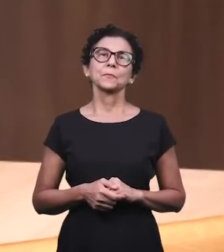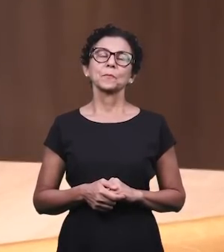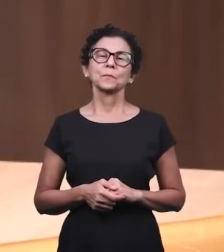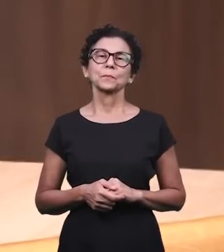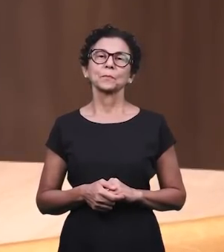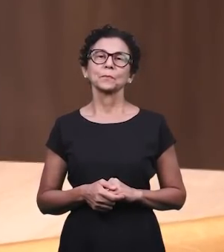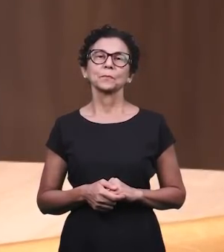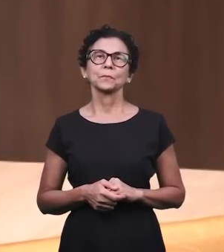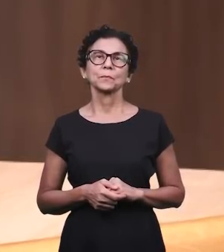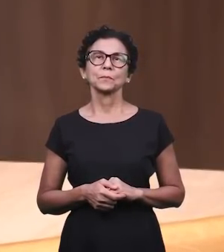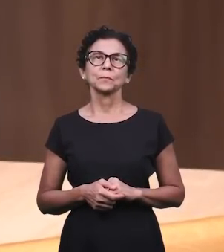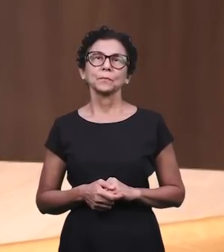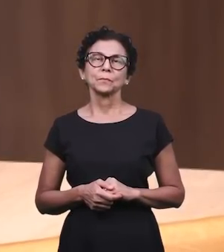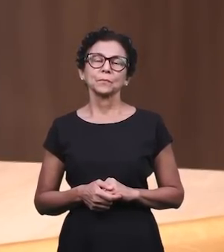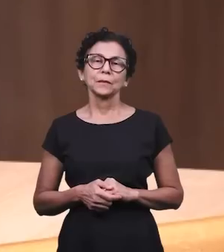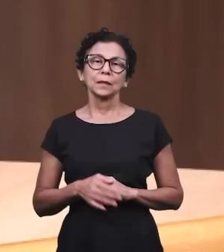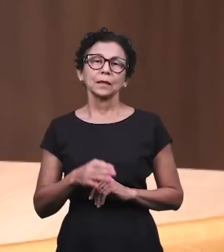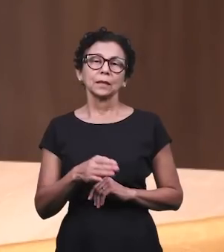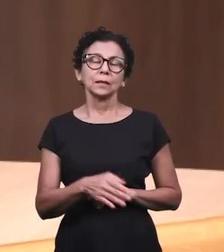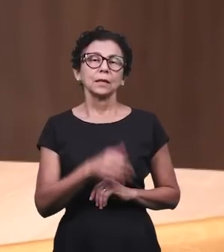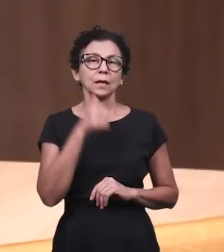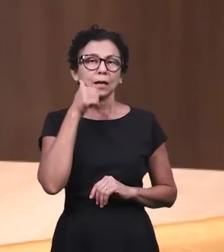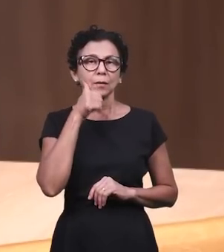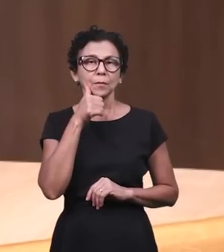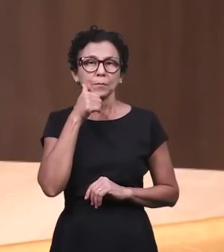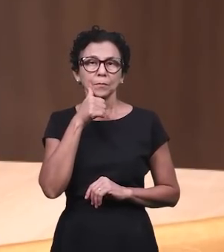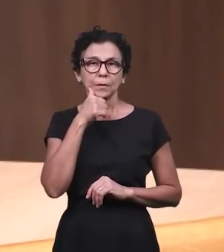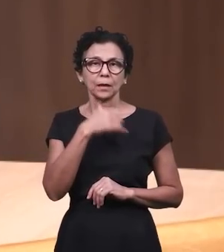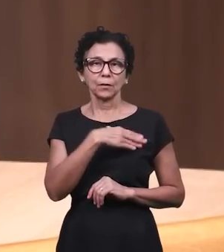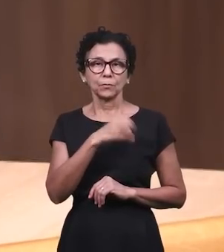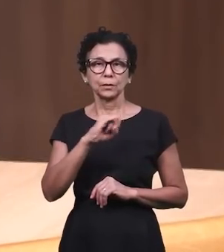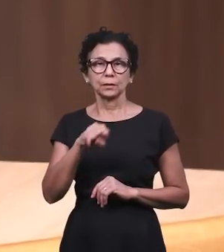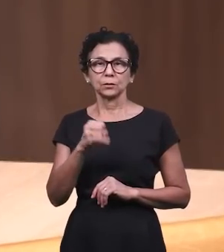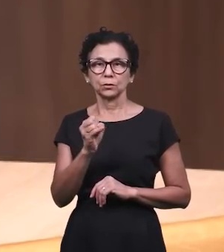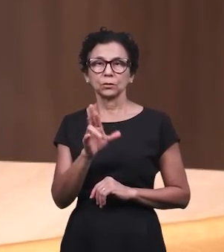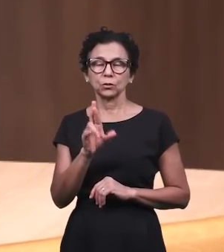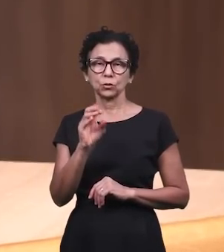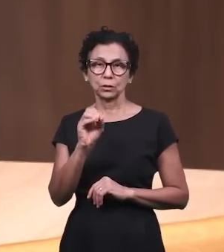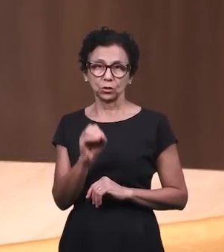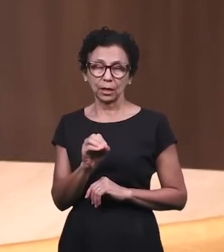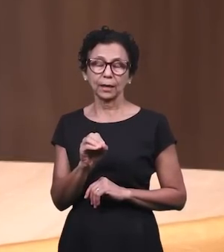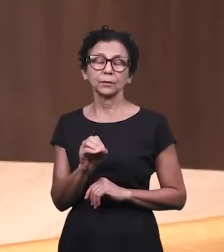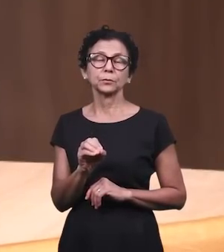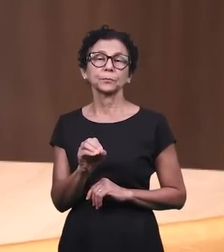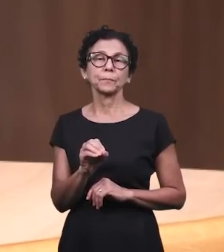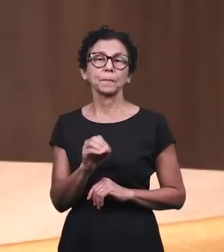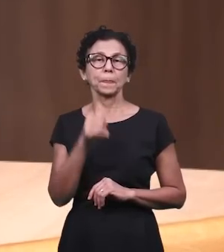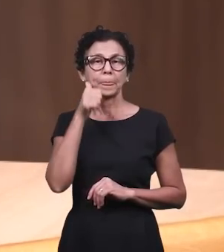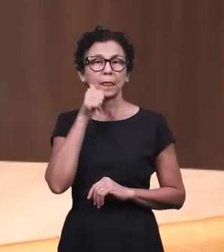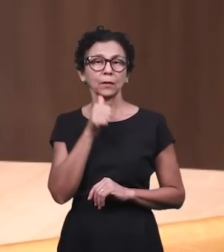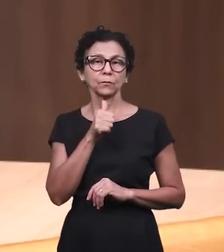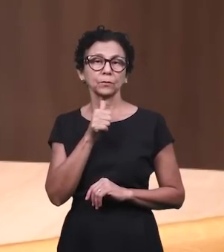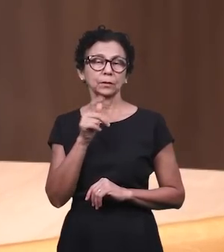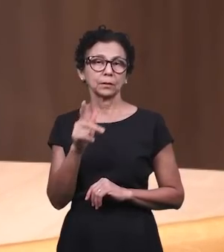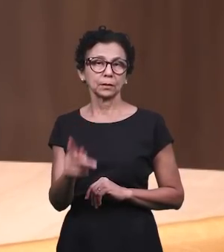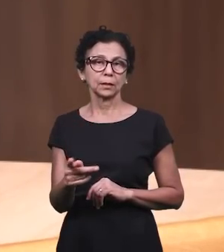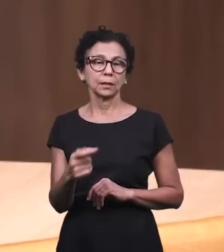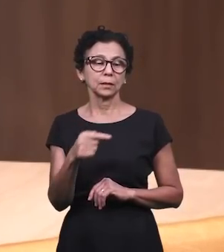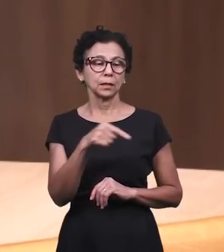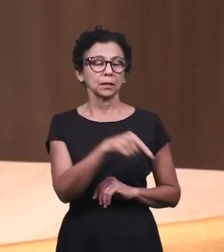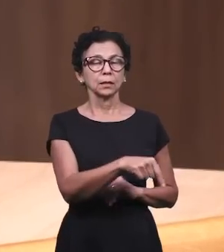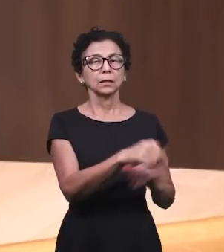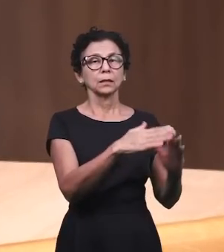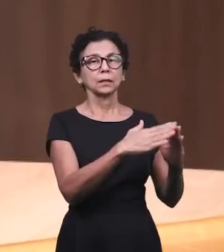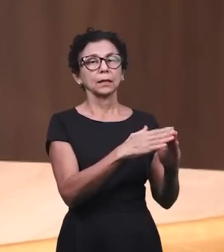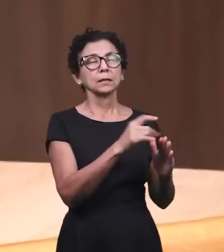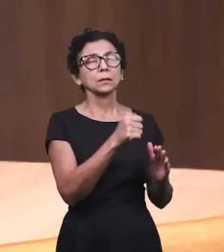ela estava morrendo dentro de casa. A adolescência ainda é uma fase da vida em que o filho não tem uma liberdade de sair, de fazer